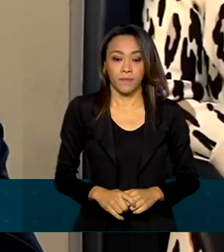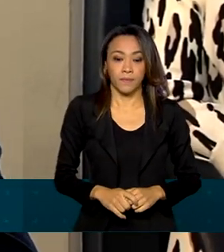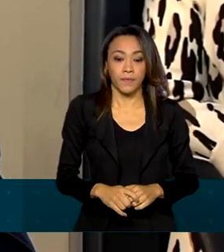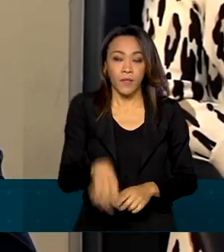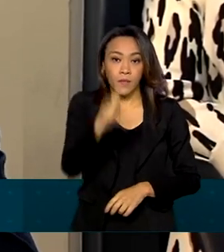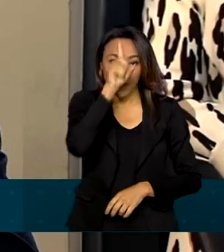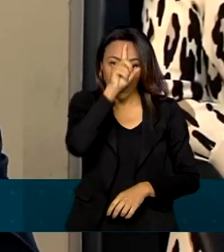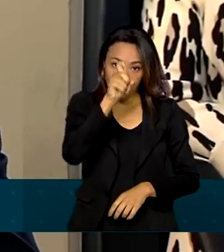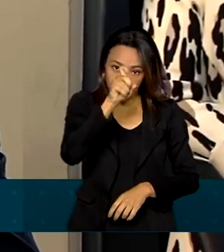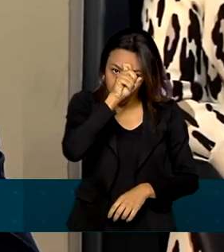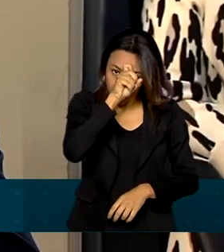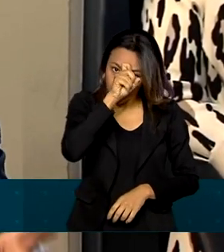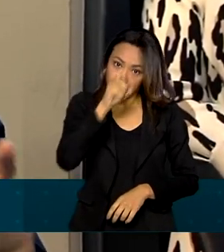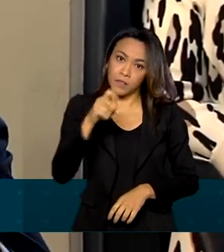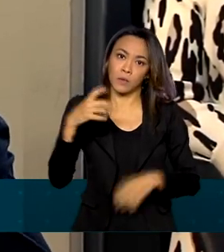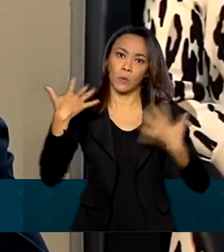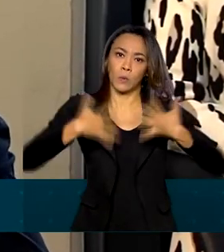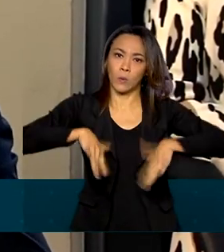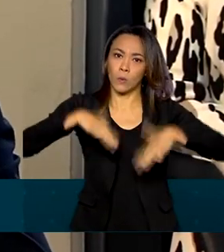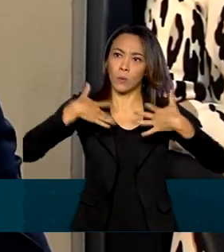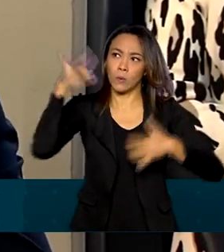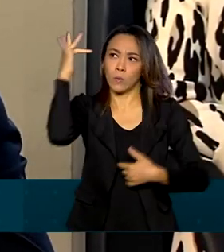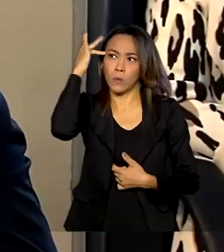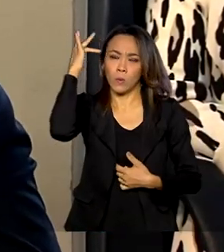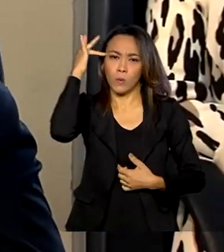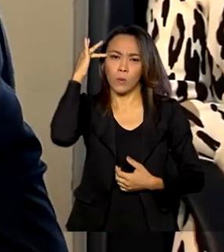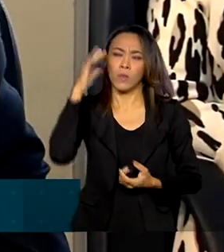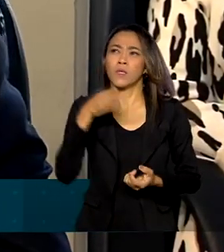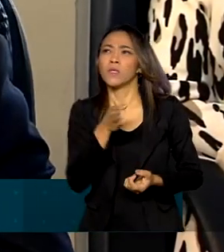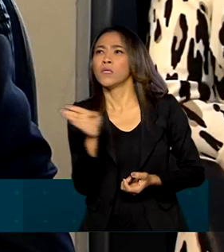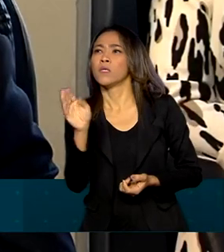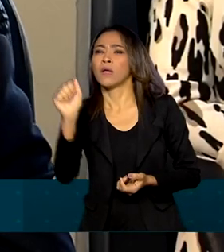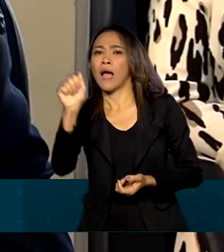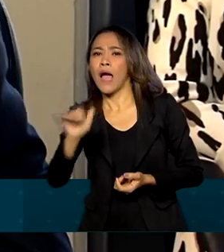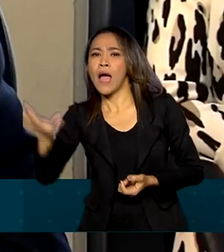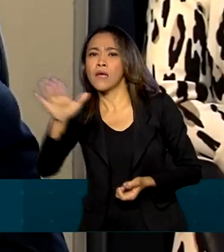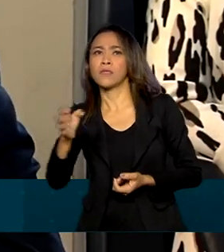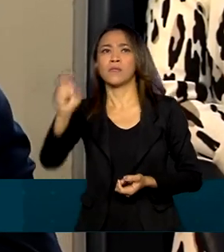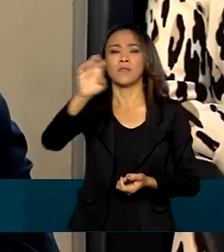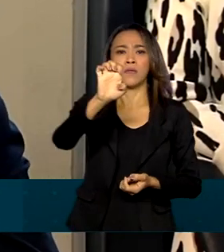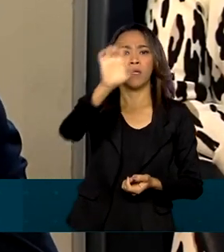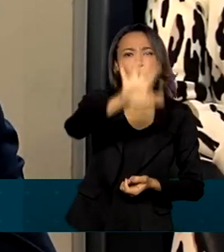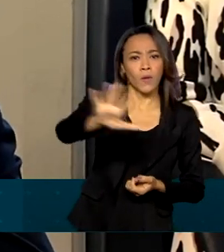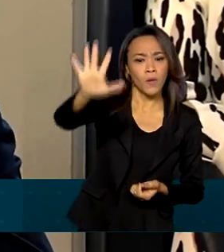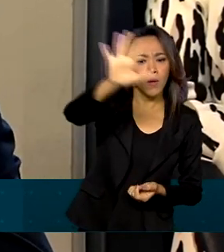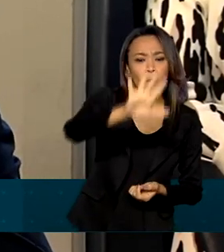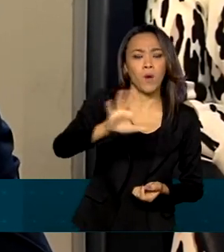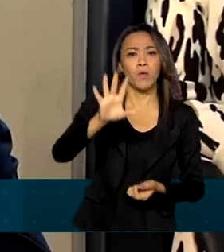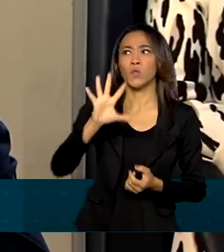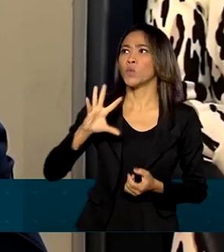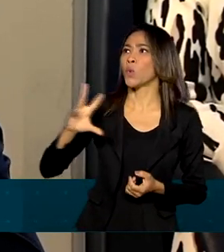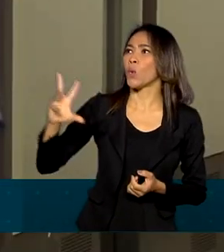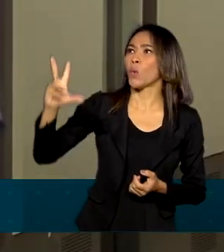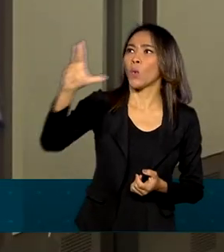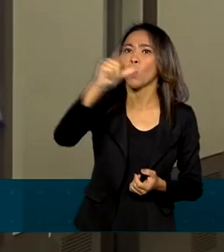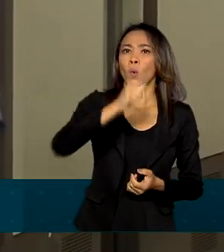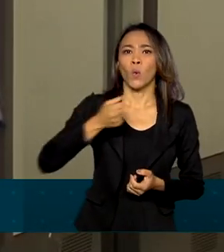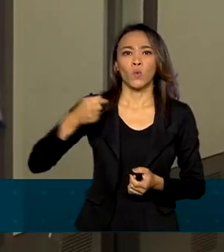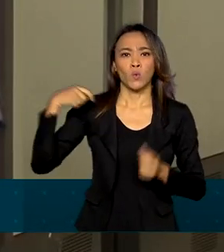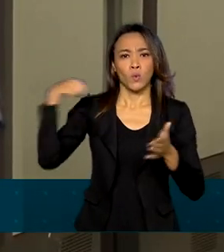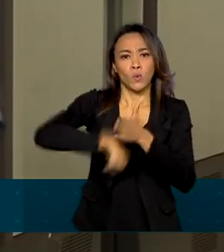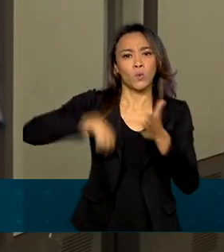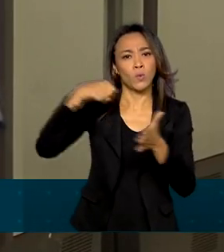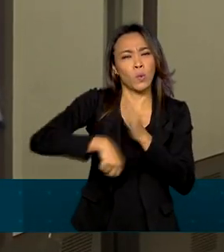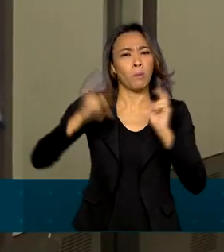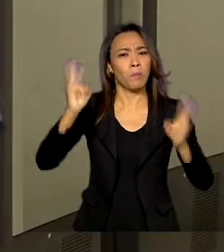mais complexo nos Estados Unidos, passando pela Ásia, pela Europa, pela África, todos lutamos contra um mesmo inimigo. As vacinas